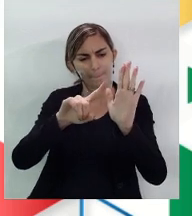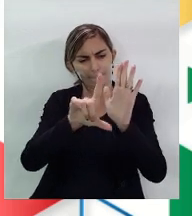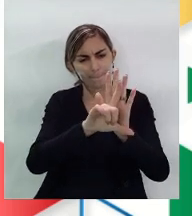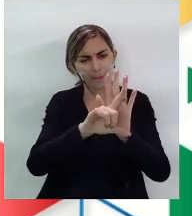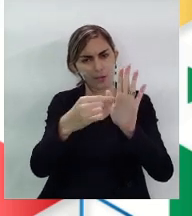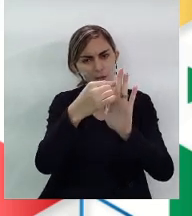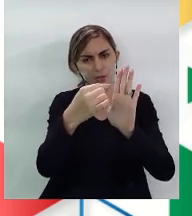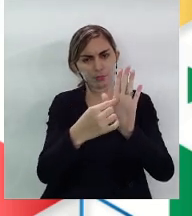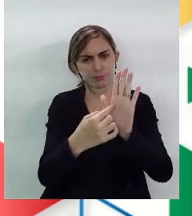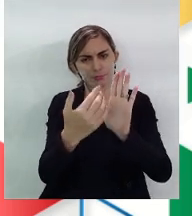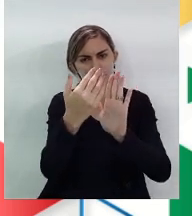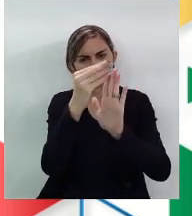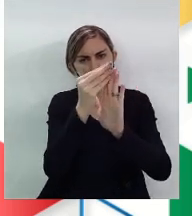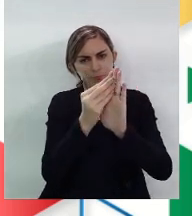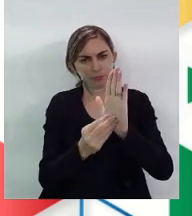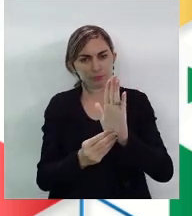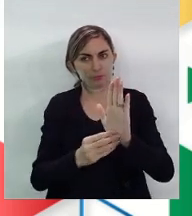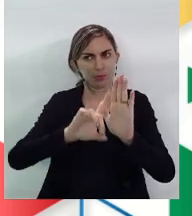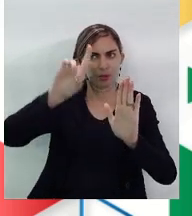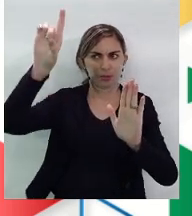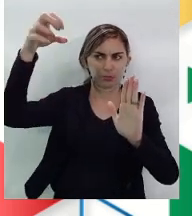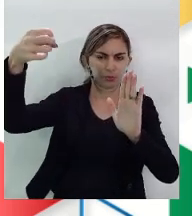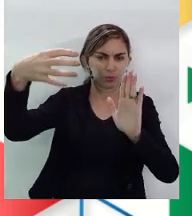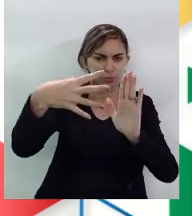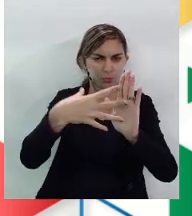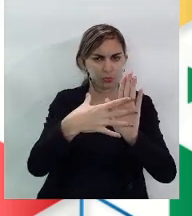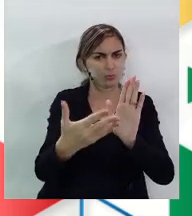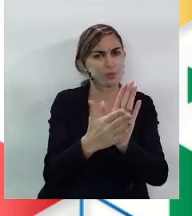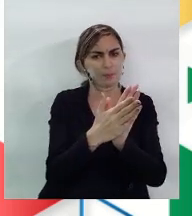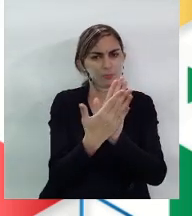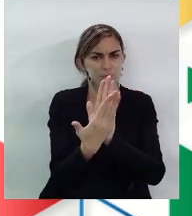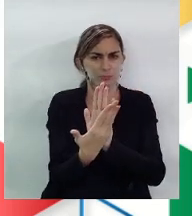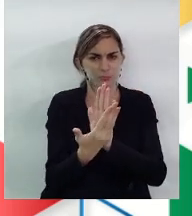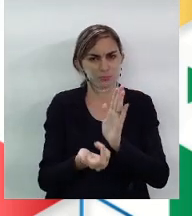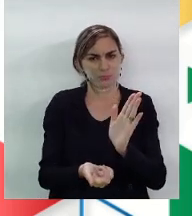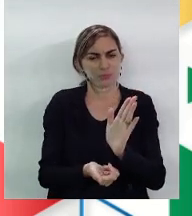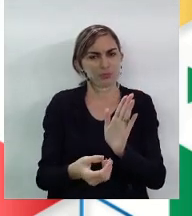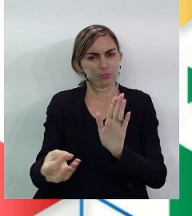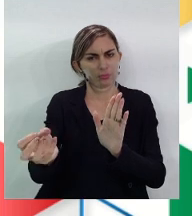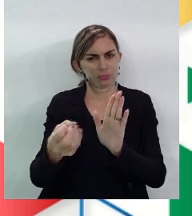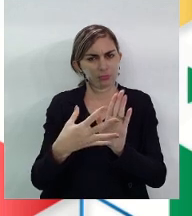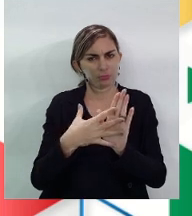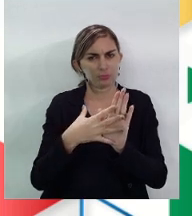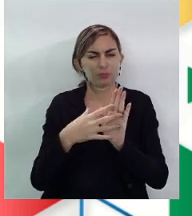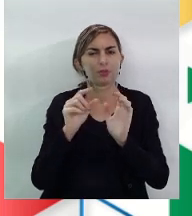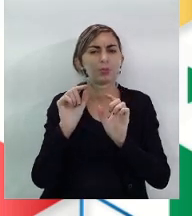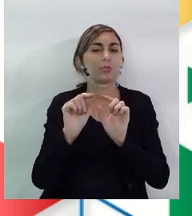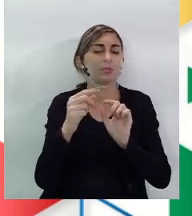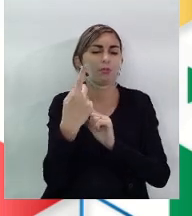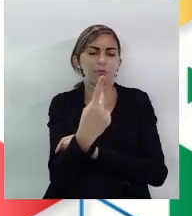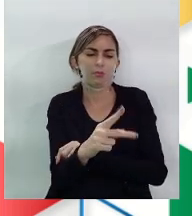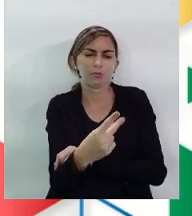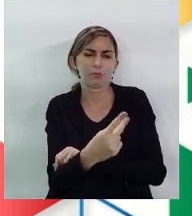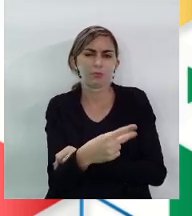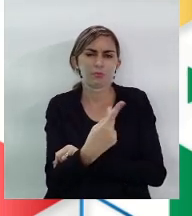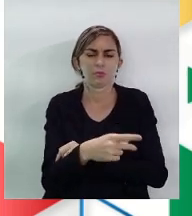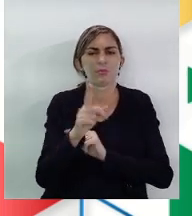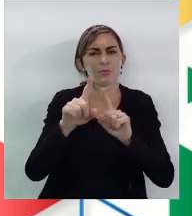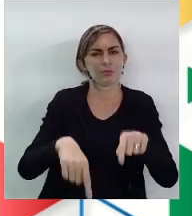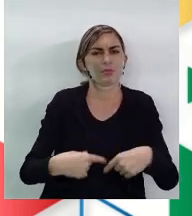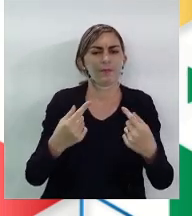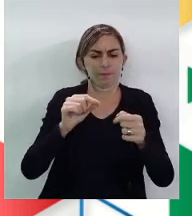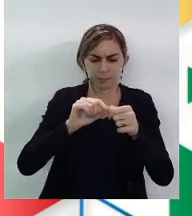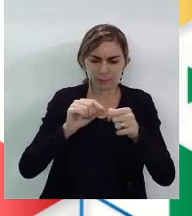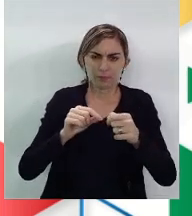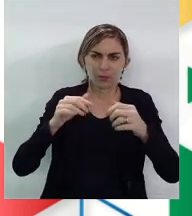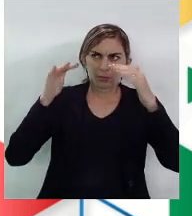mandamentos divinos estabelecidos nos livros sagrados, uma vez que, para eles, isso é